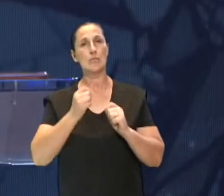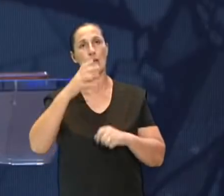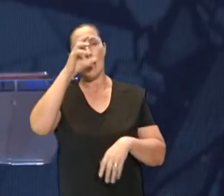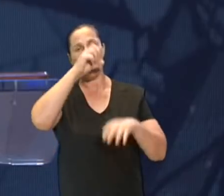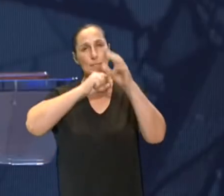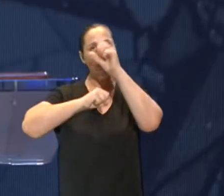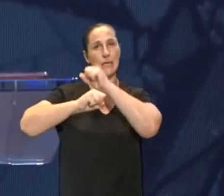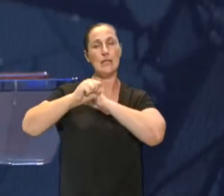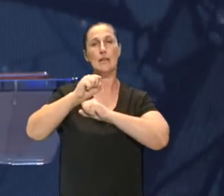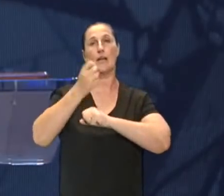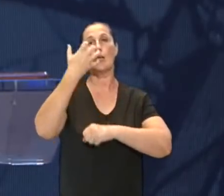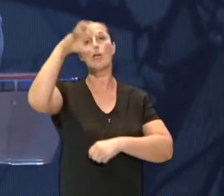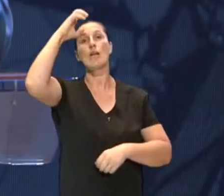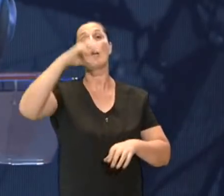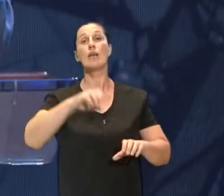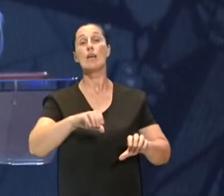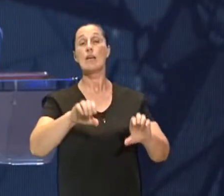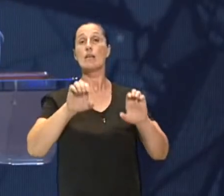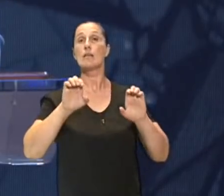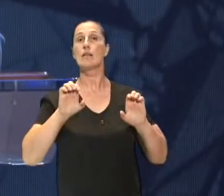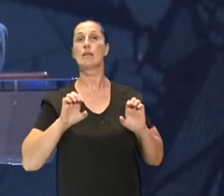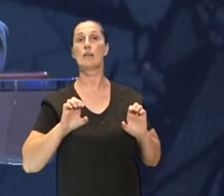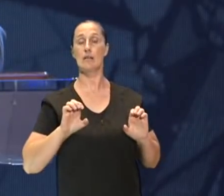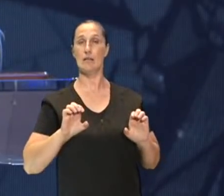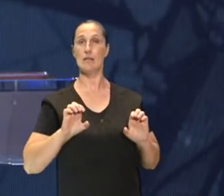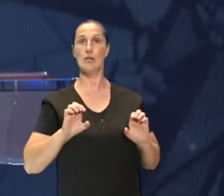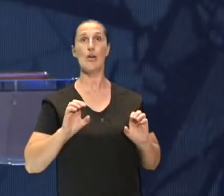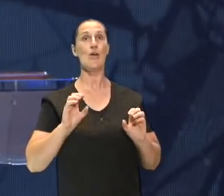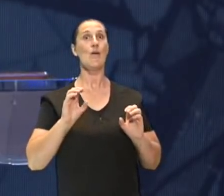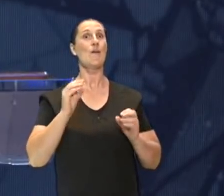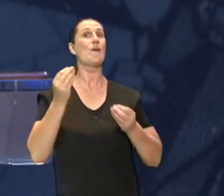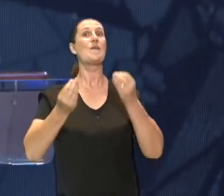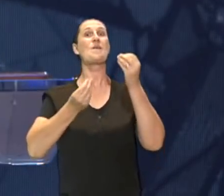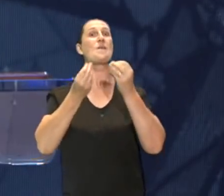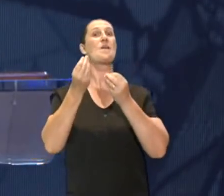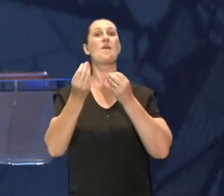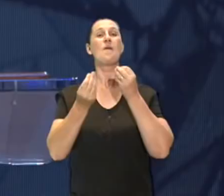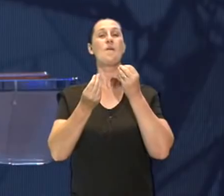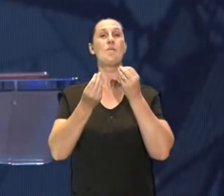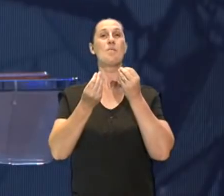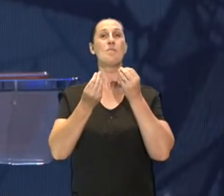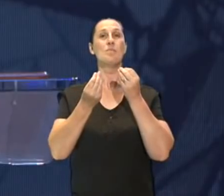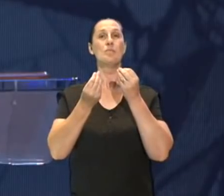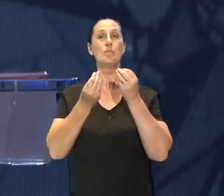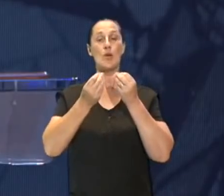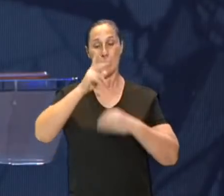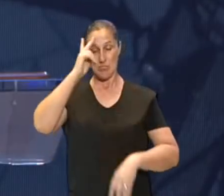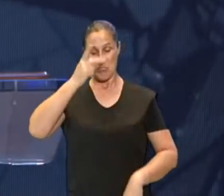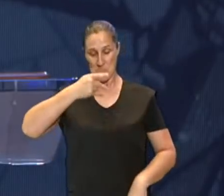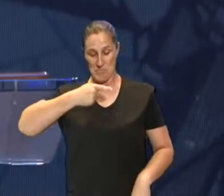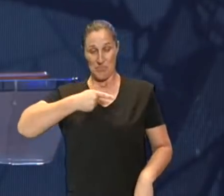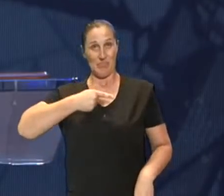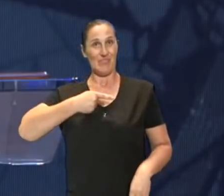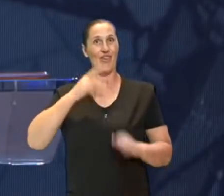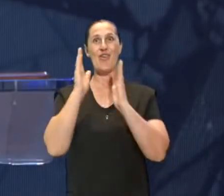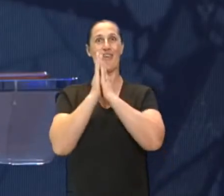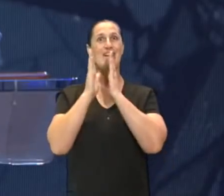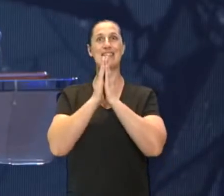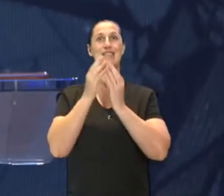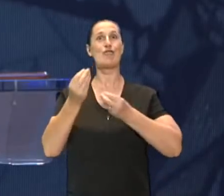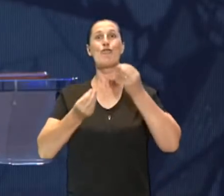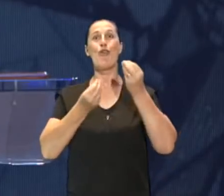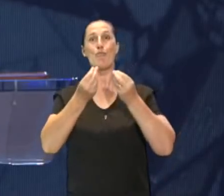Ezequias quais são os efeitos da oração em nós e no meio em que a gente